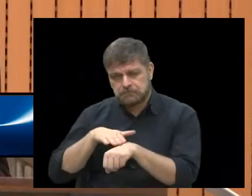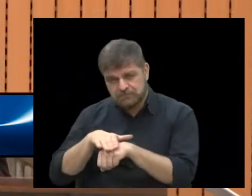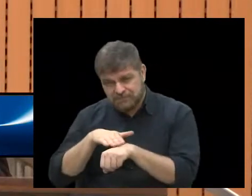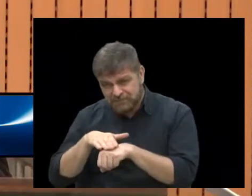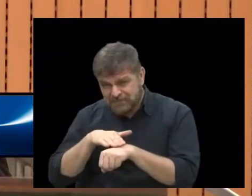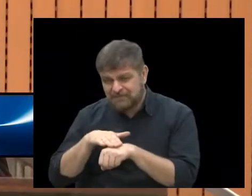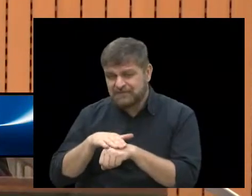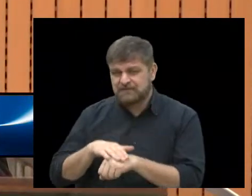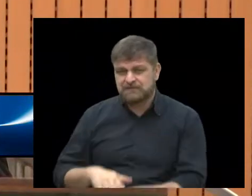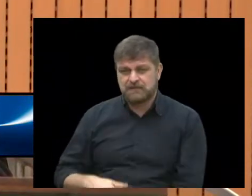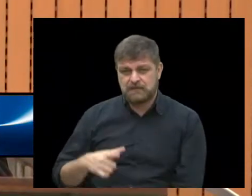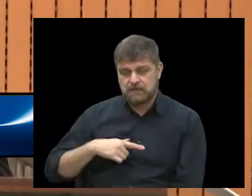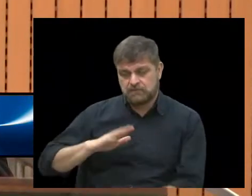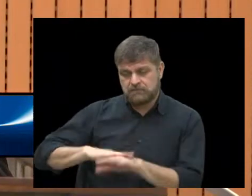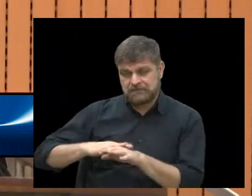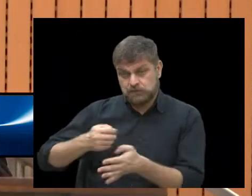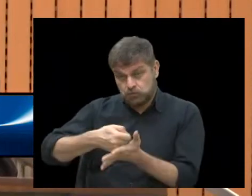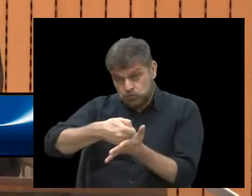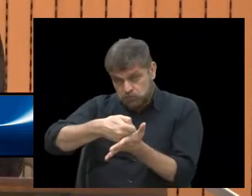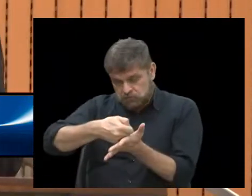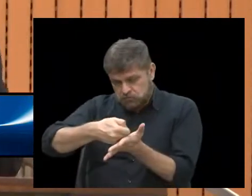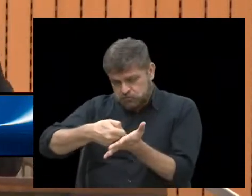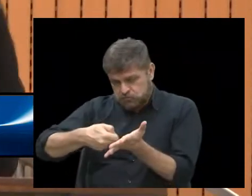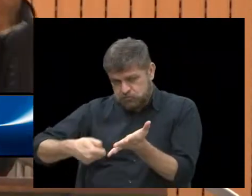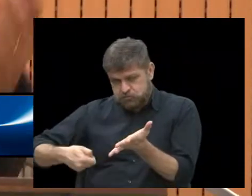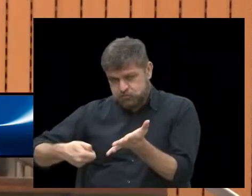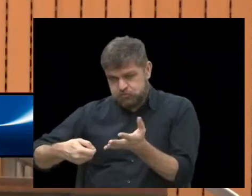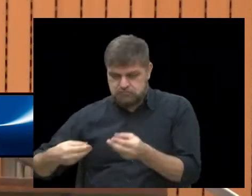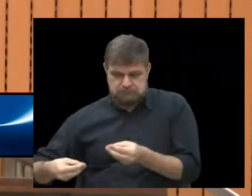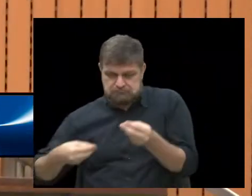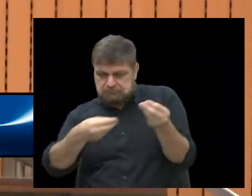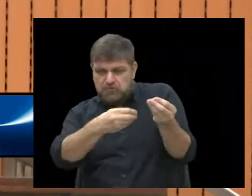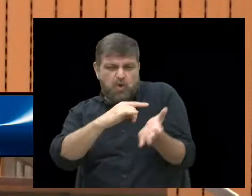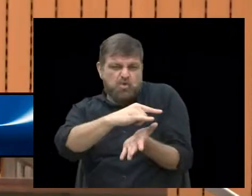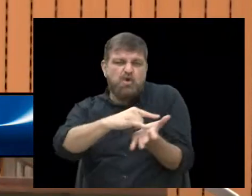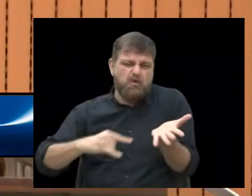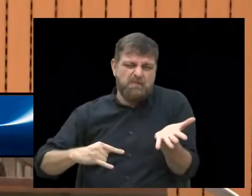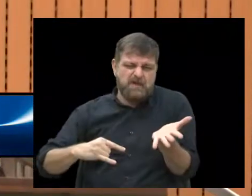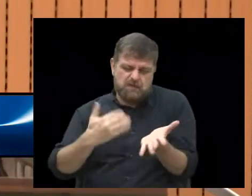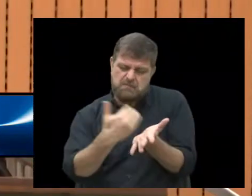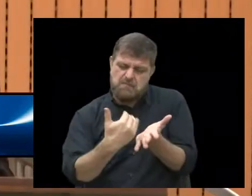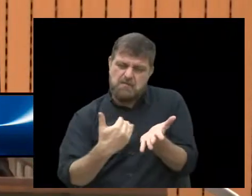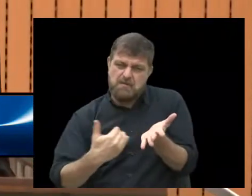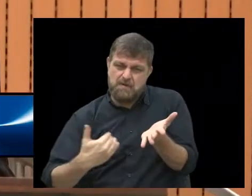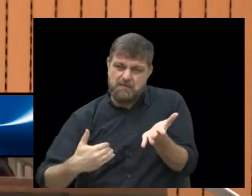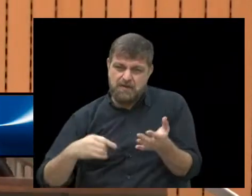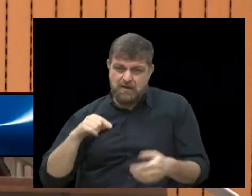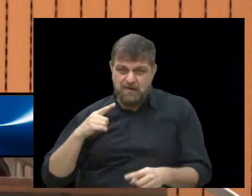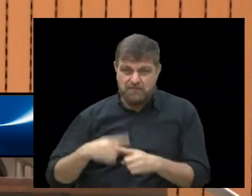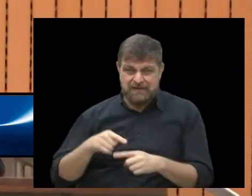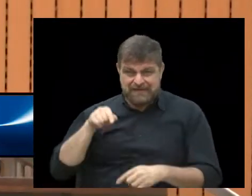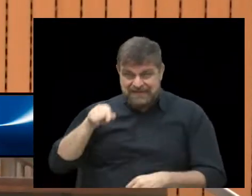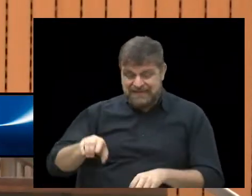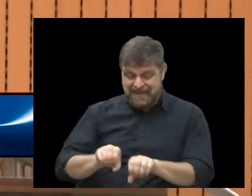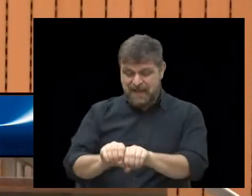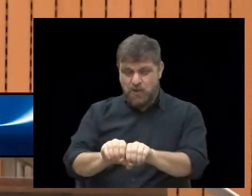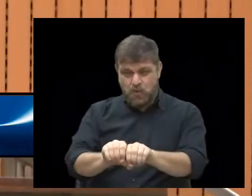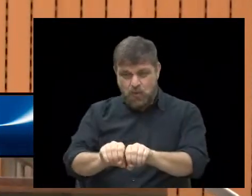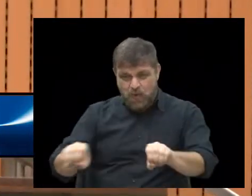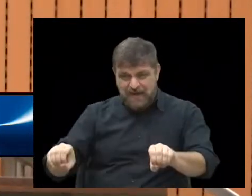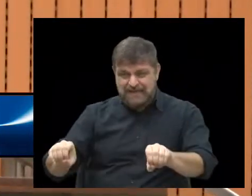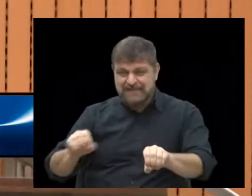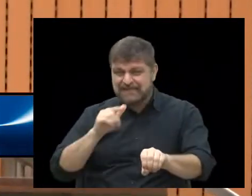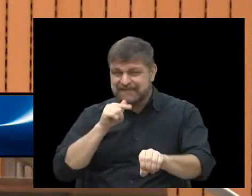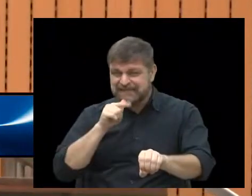fazer uma indicação, um requerimento, sei lá, porque aqueles encanamentos do